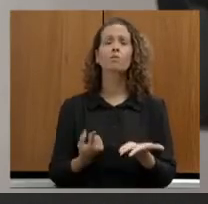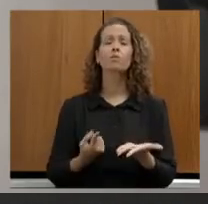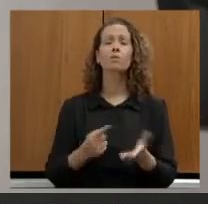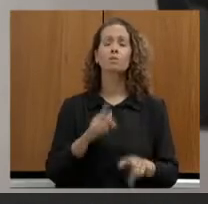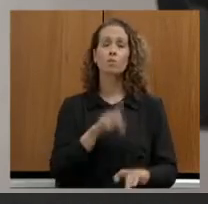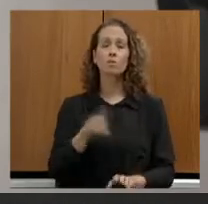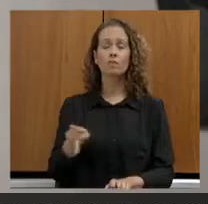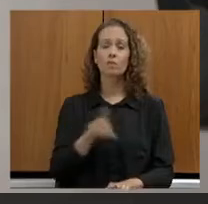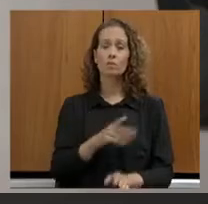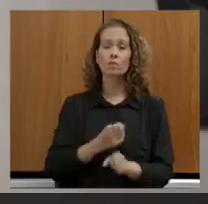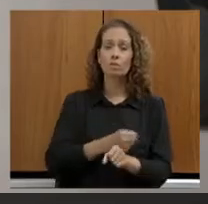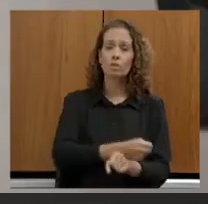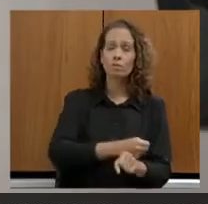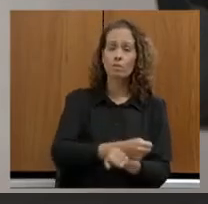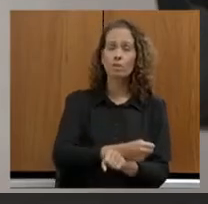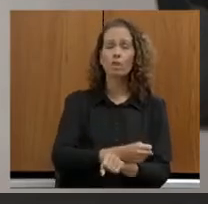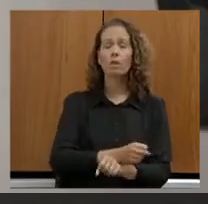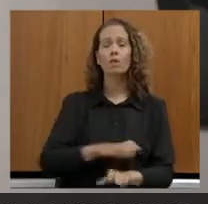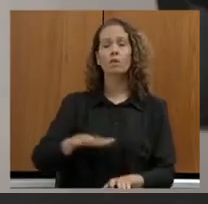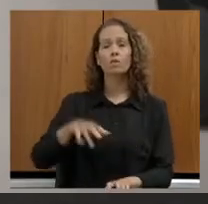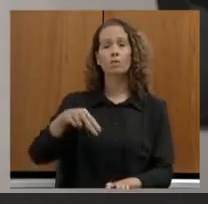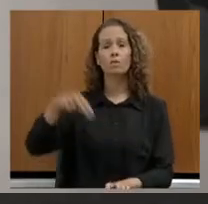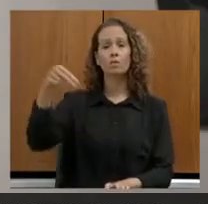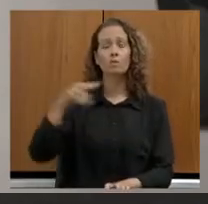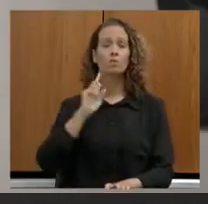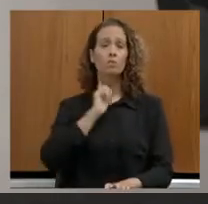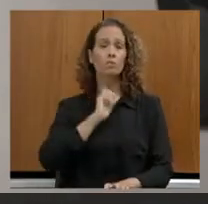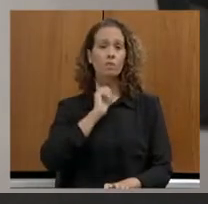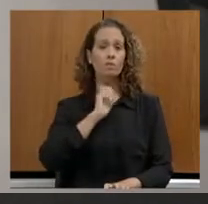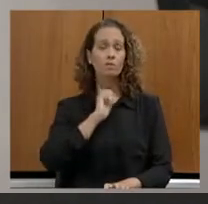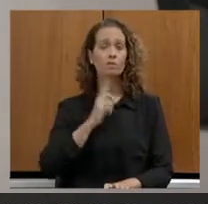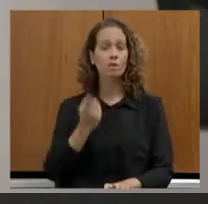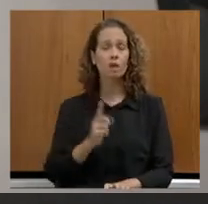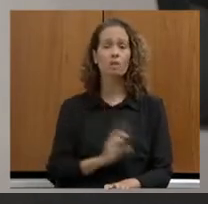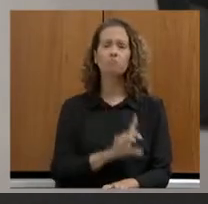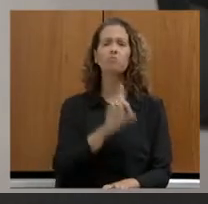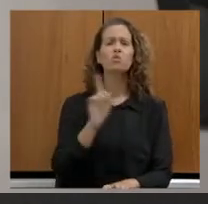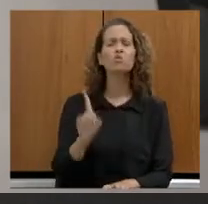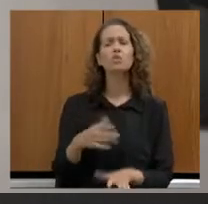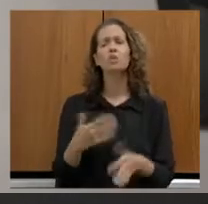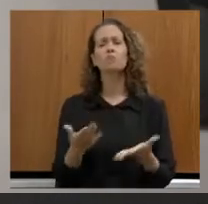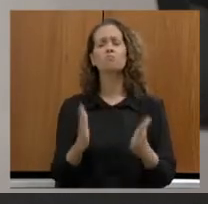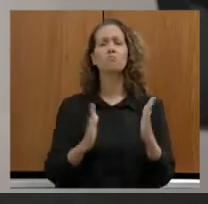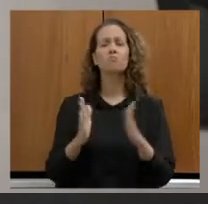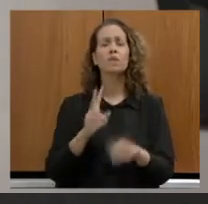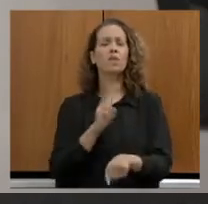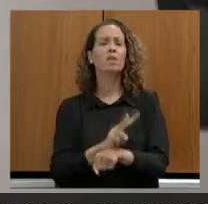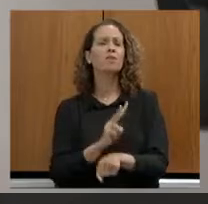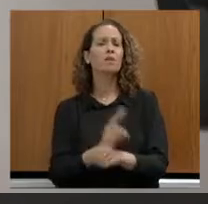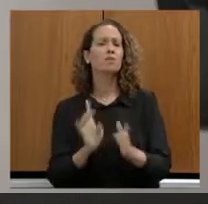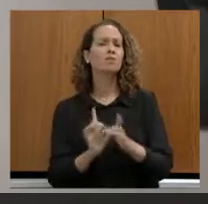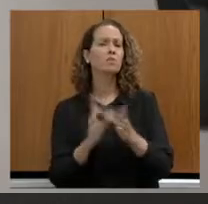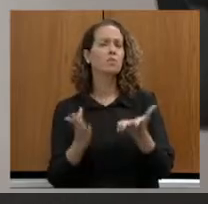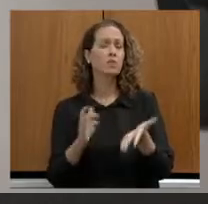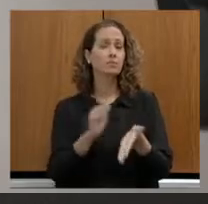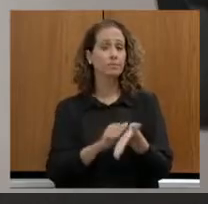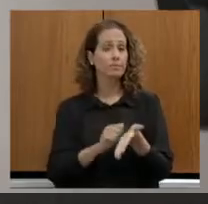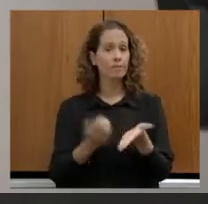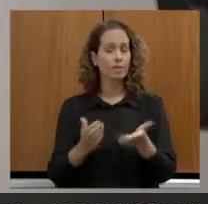quilombolas para a região norte de Minas Gerais constando as respectivas datas e quantidade de vagas disponibilizadas